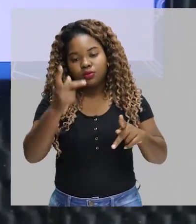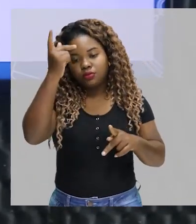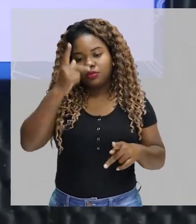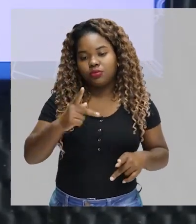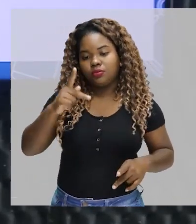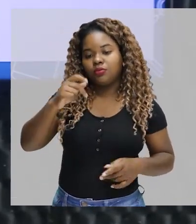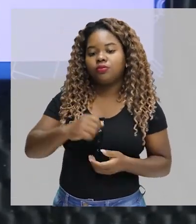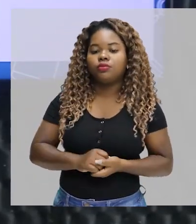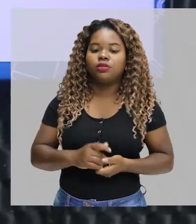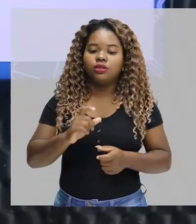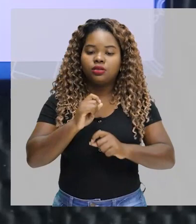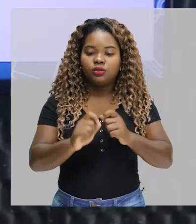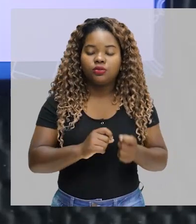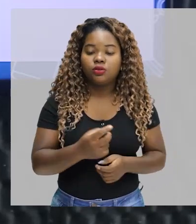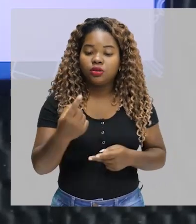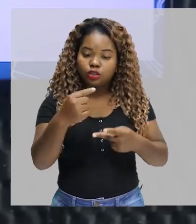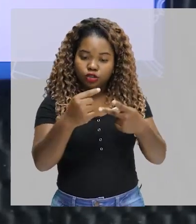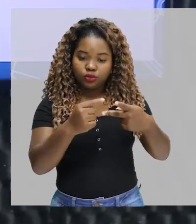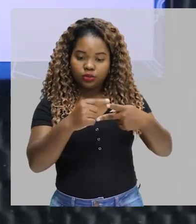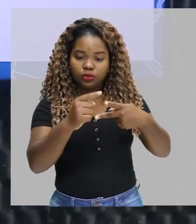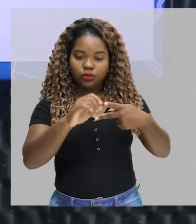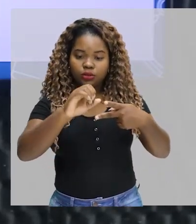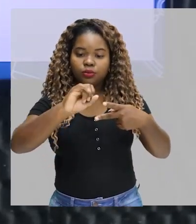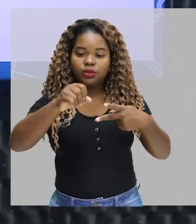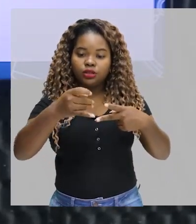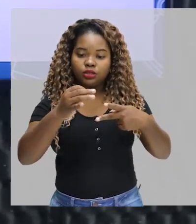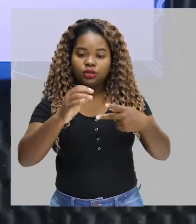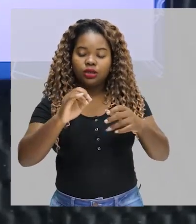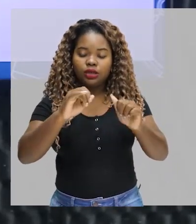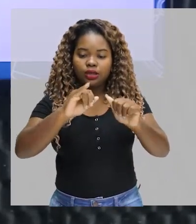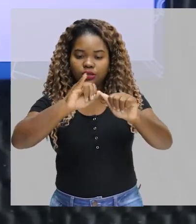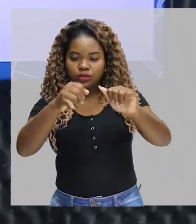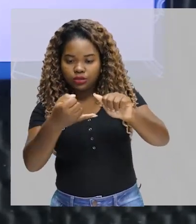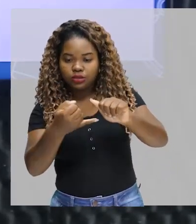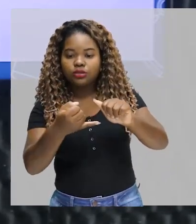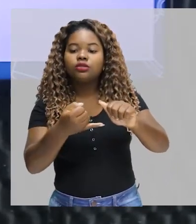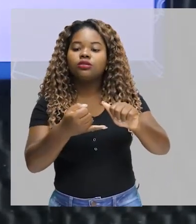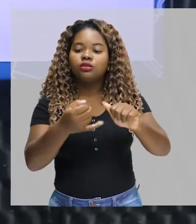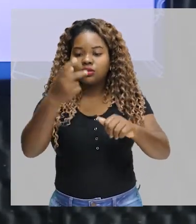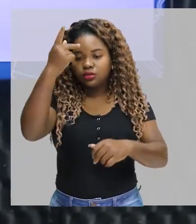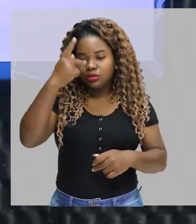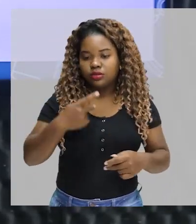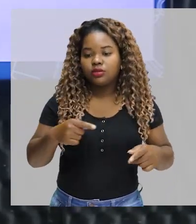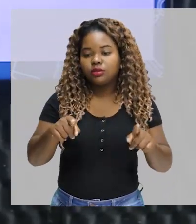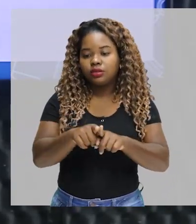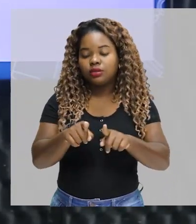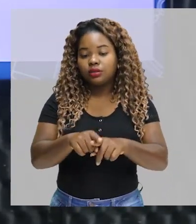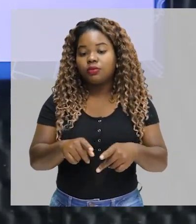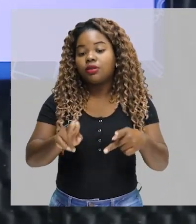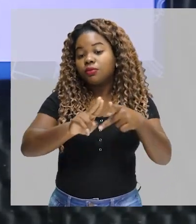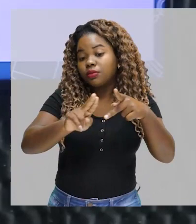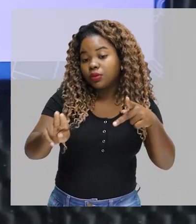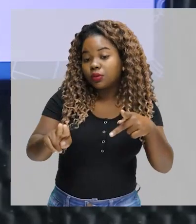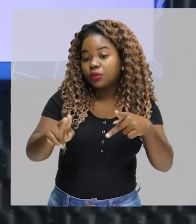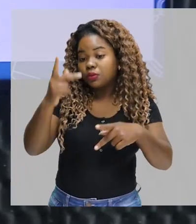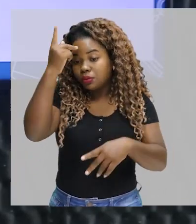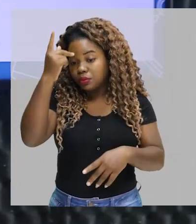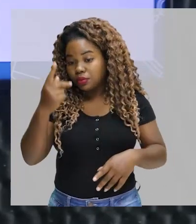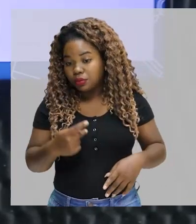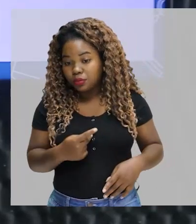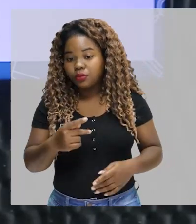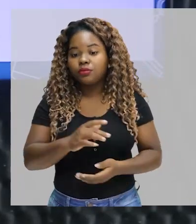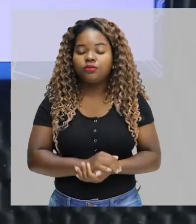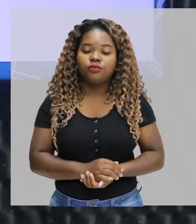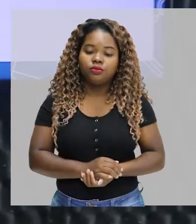possibilidades. Você tem adjetivos possessivos e você tem pronomes possessivos. E apesar